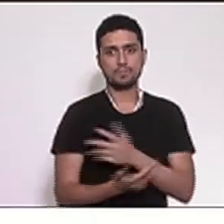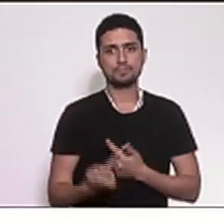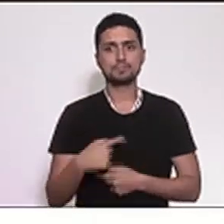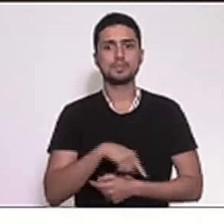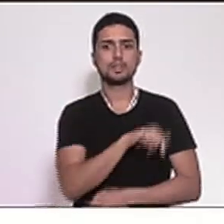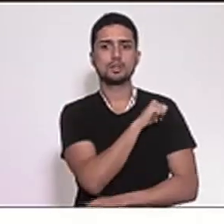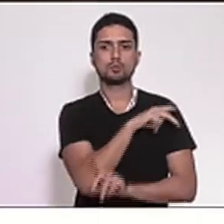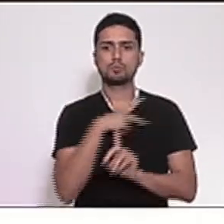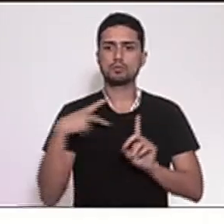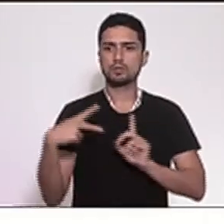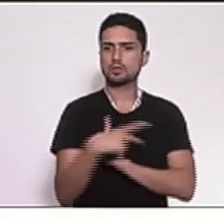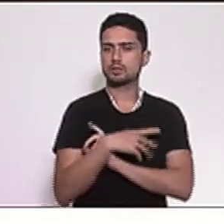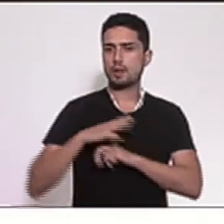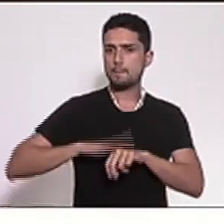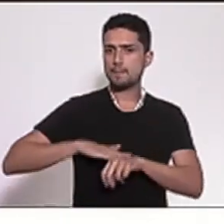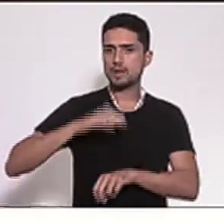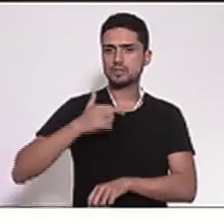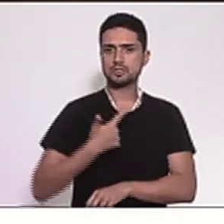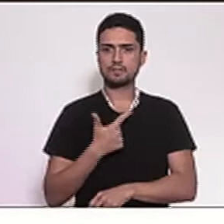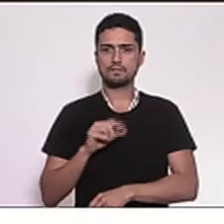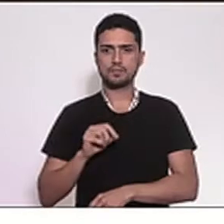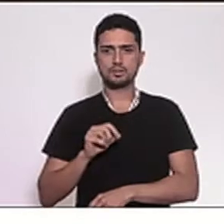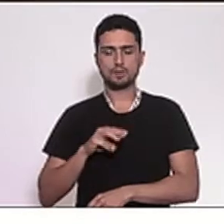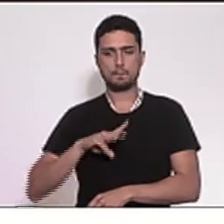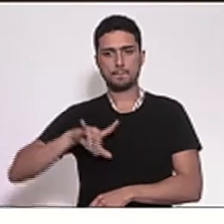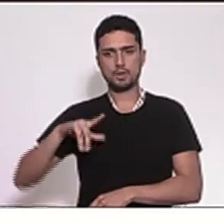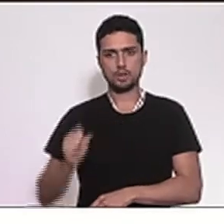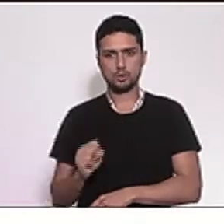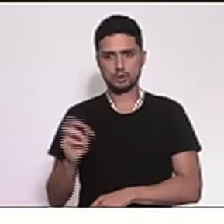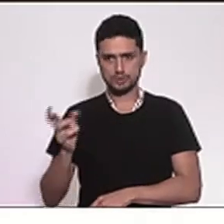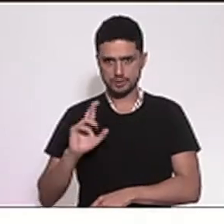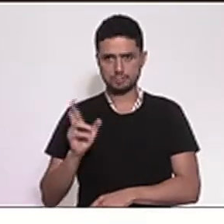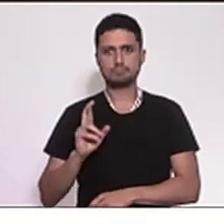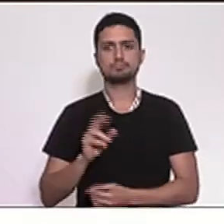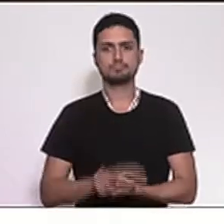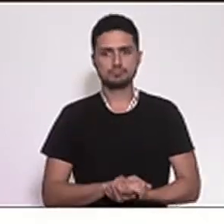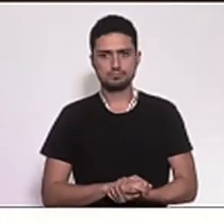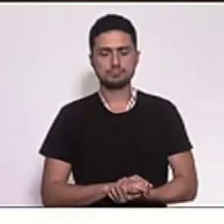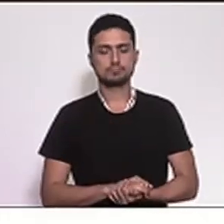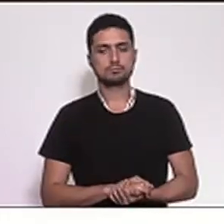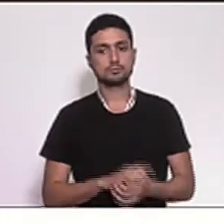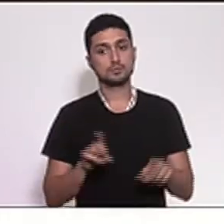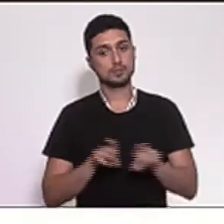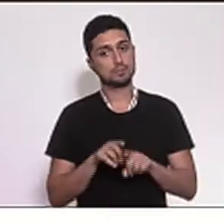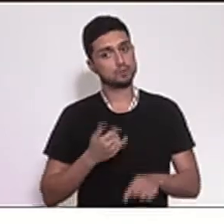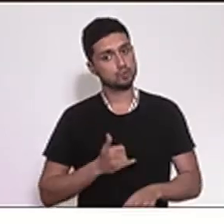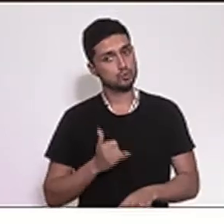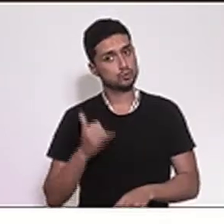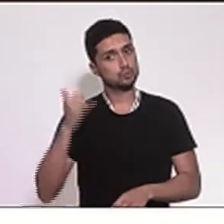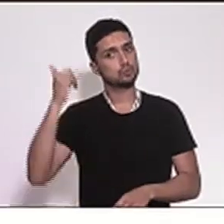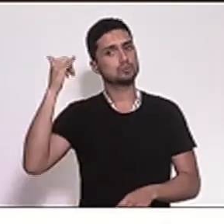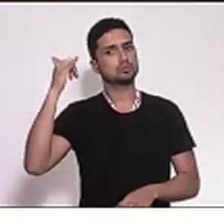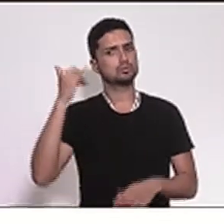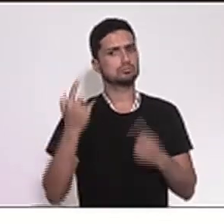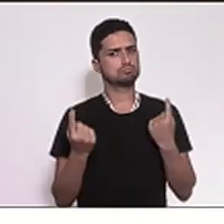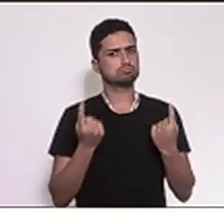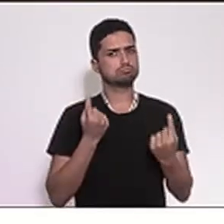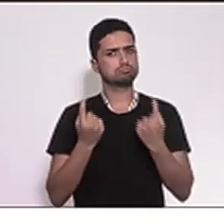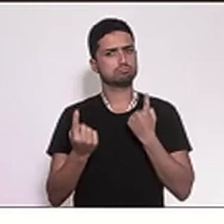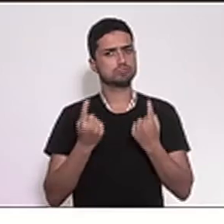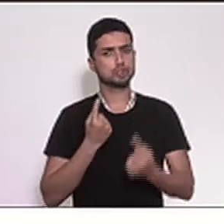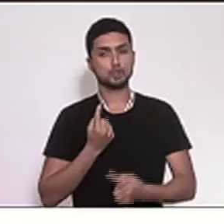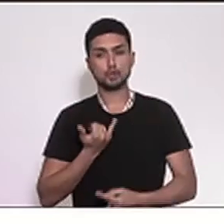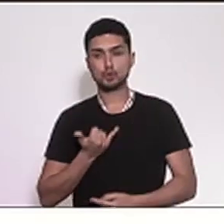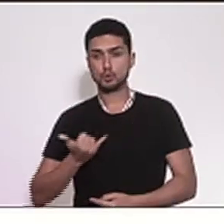Previdência, de mais de 20 bilhões de reais. 20 bilhões. E juros que estão entre os juros